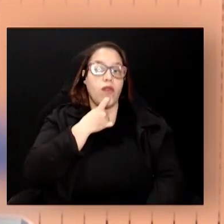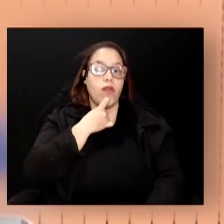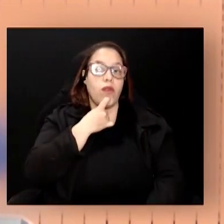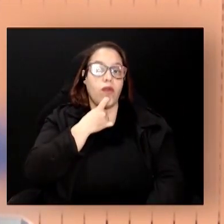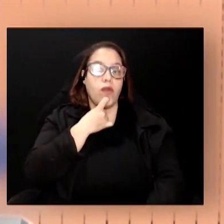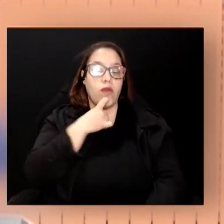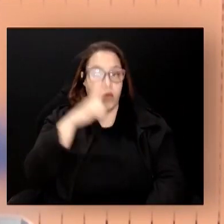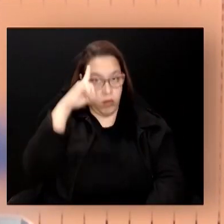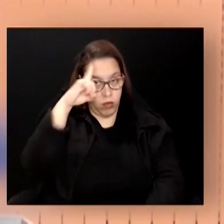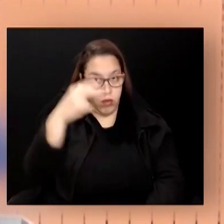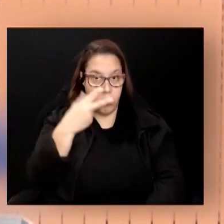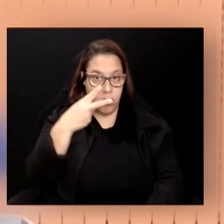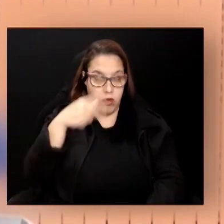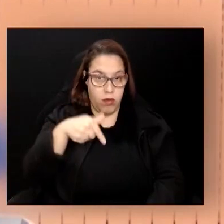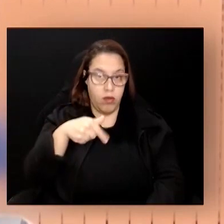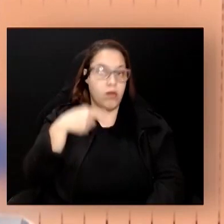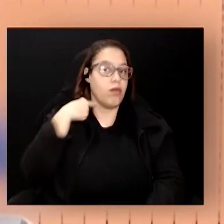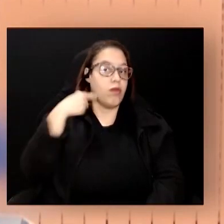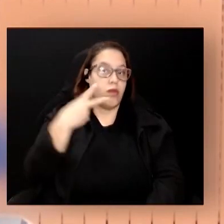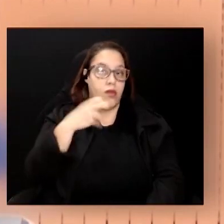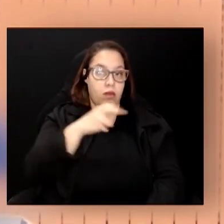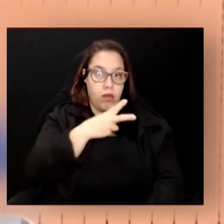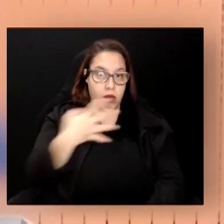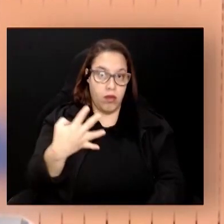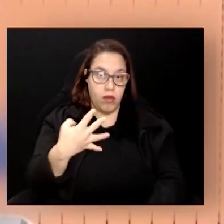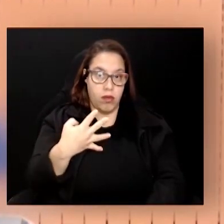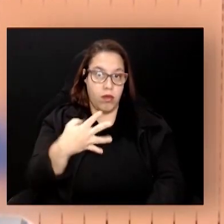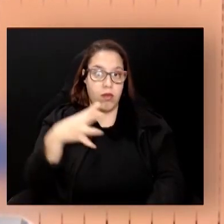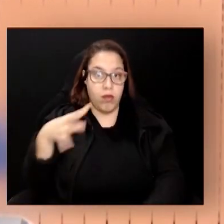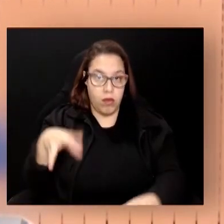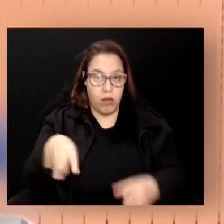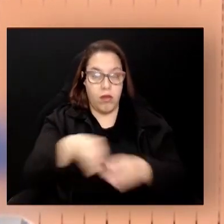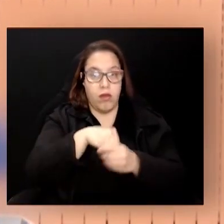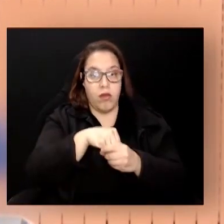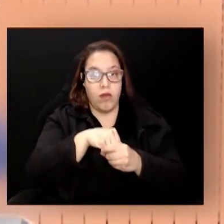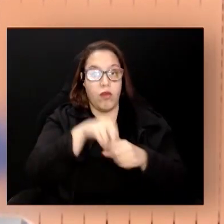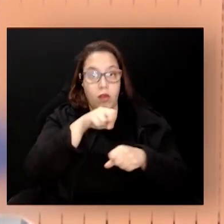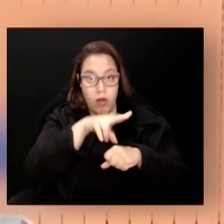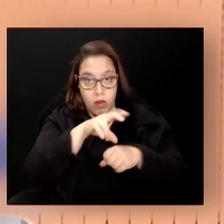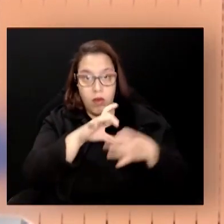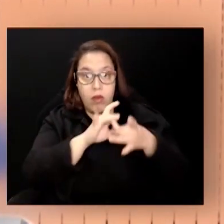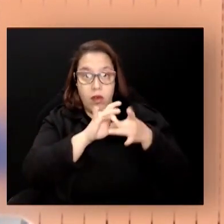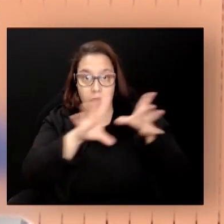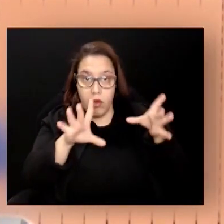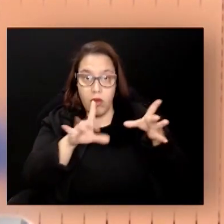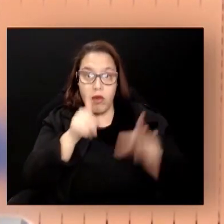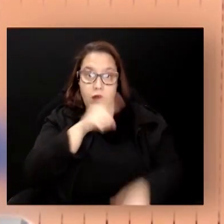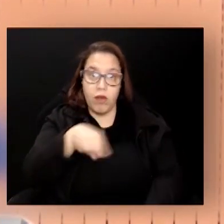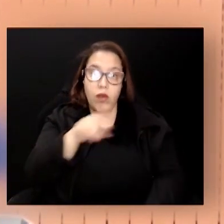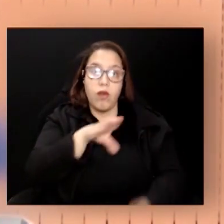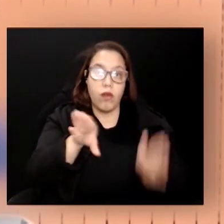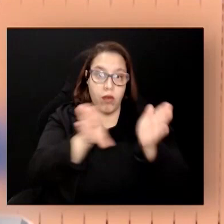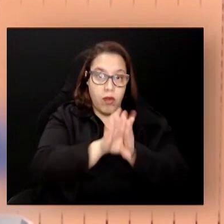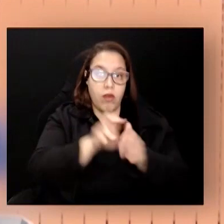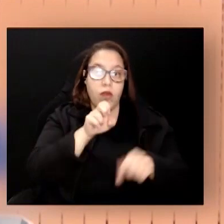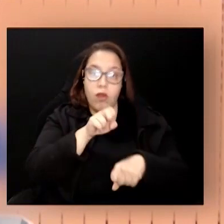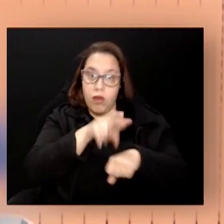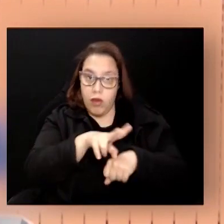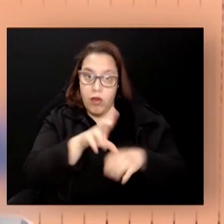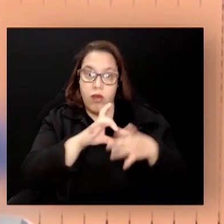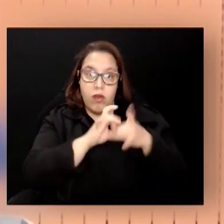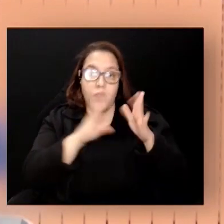maio de 2024, visando o preenchimento de cargos vagos e daqueles que viessem a vagar durante a sua